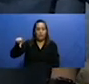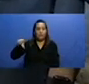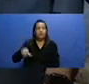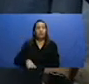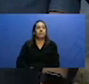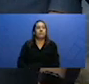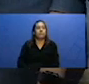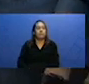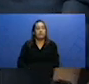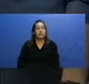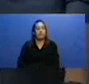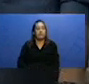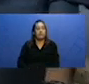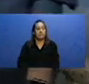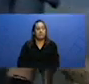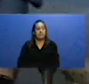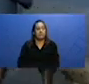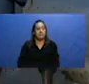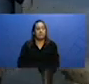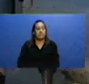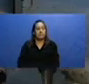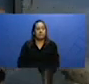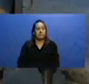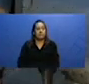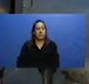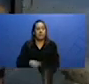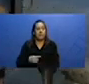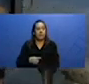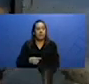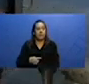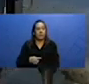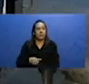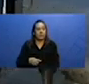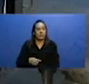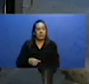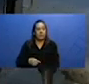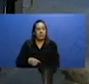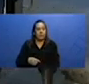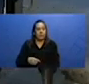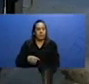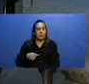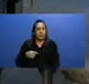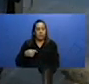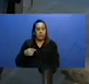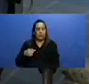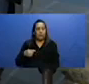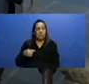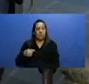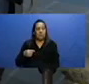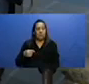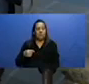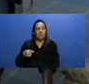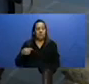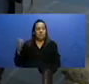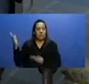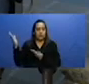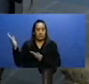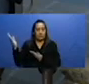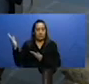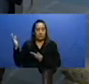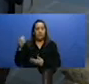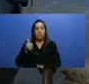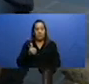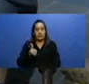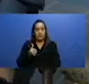aqui, coloco 9. E esse, tá vendo que esse é esse? 1, 2, 3, 4, 5, 6. Venho